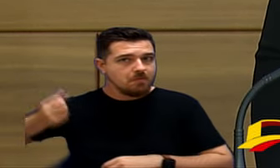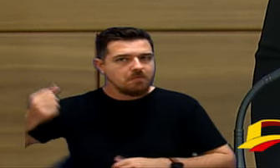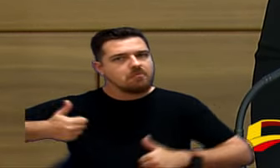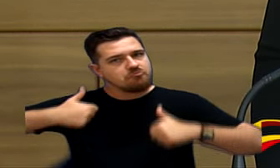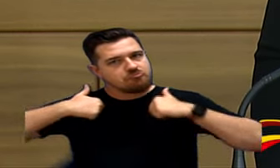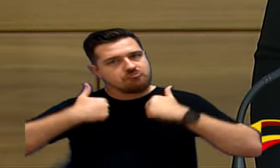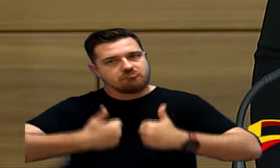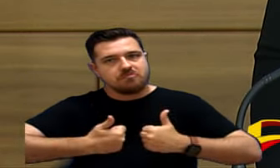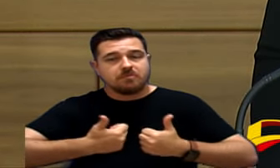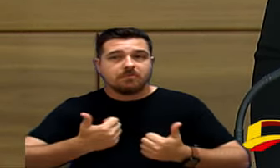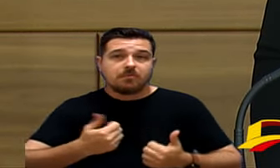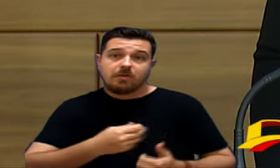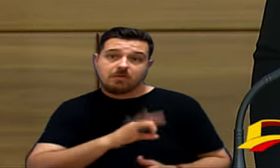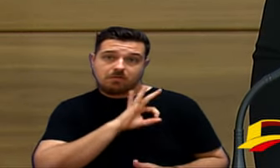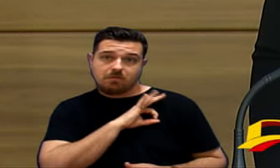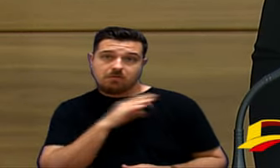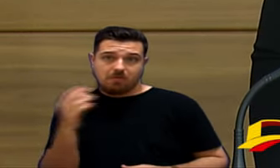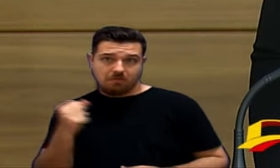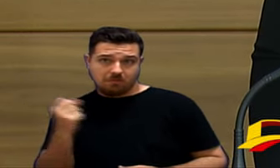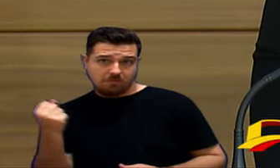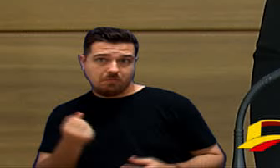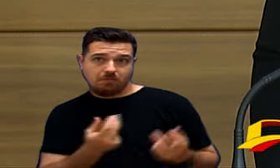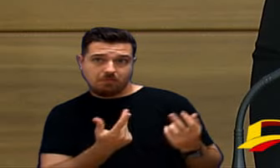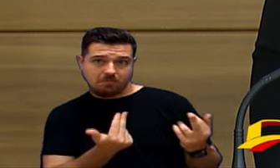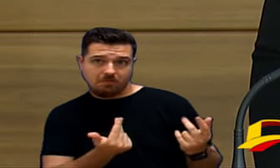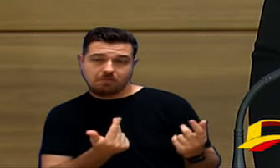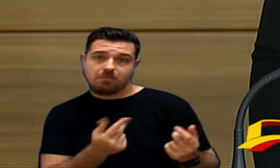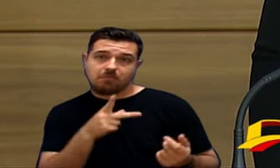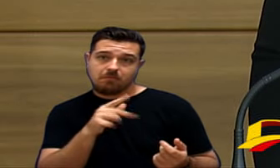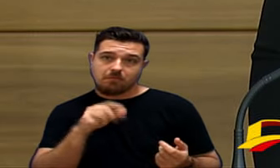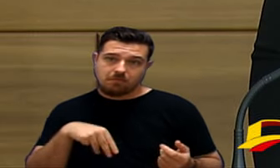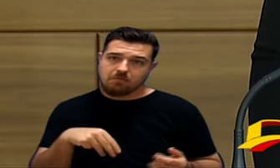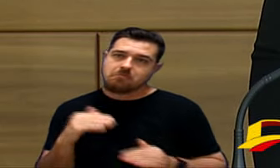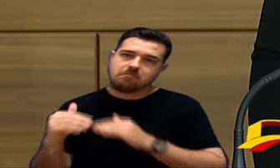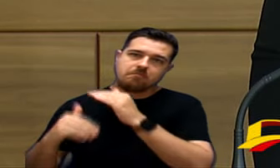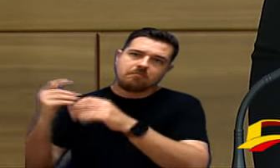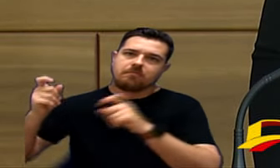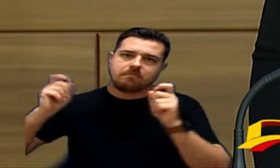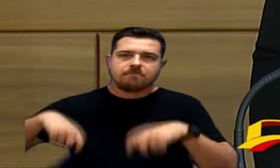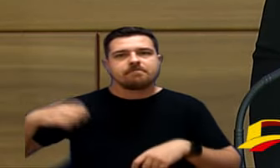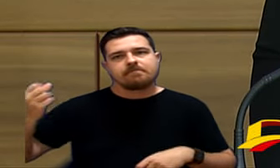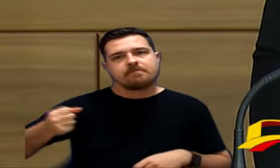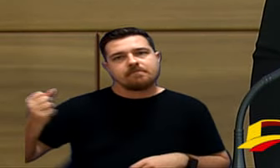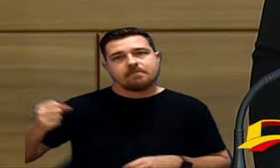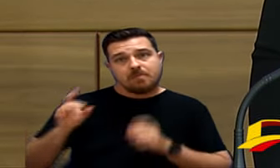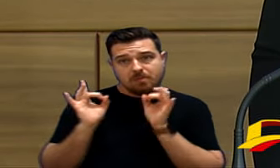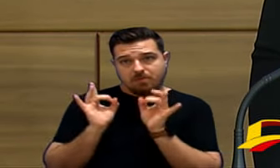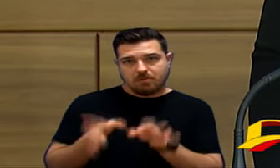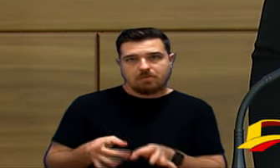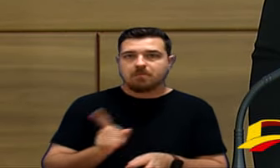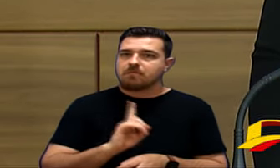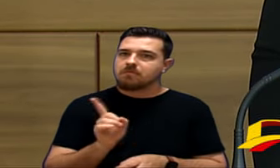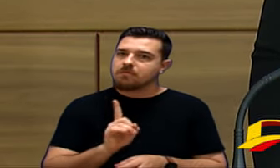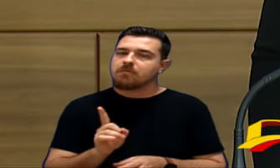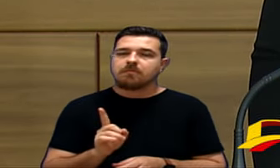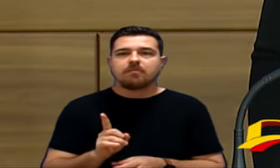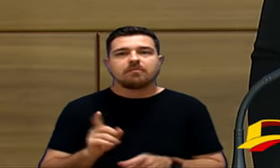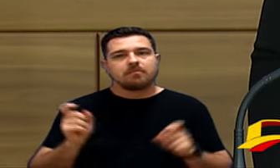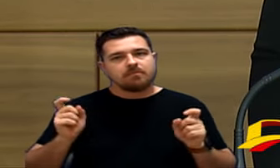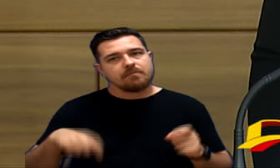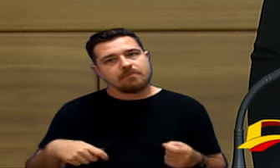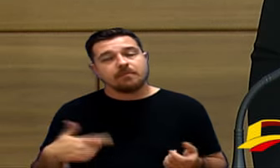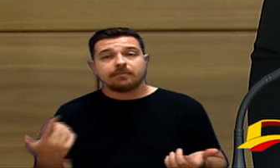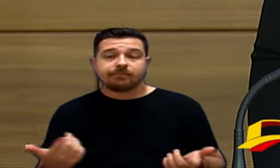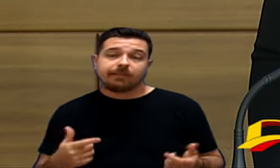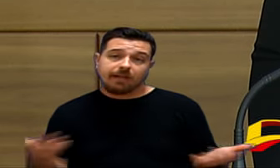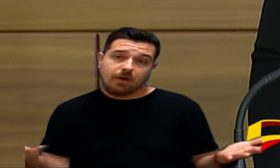Militar quando aposentasse fosse promovida um cargo imediatamente superior não é descartado mas a gente encontra